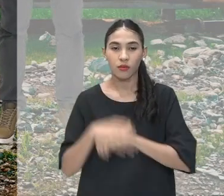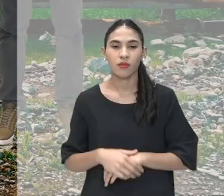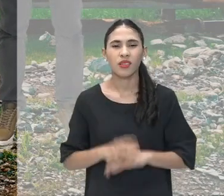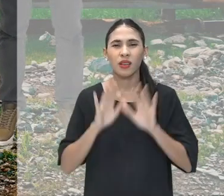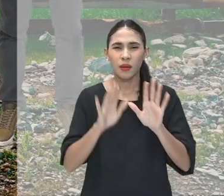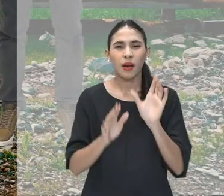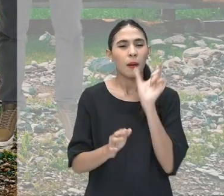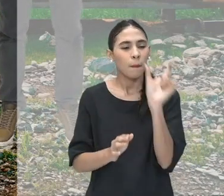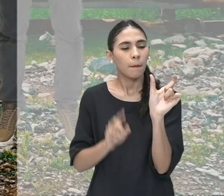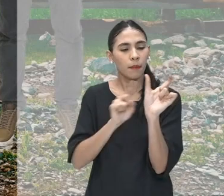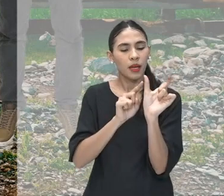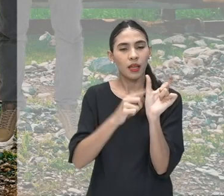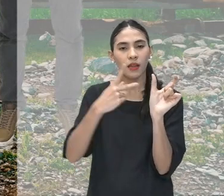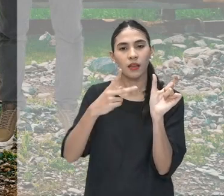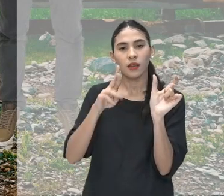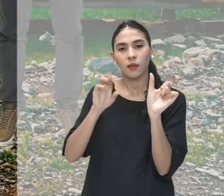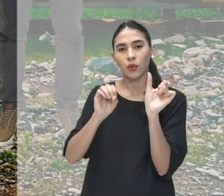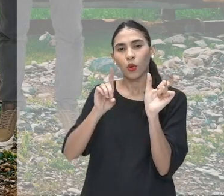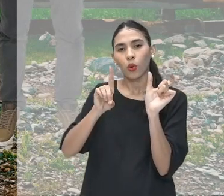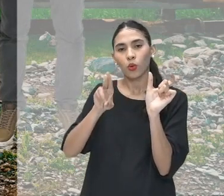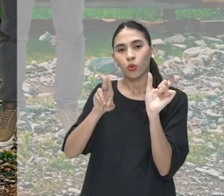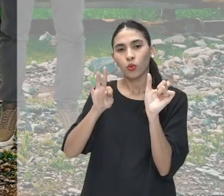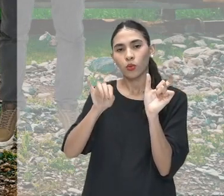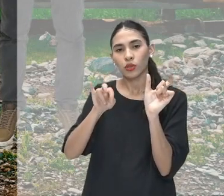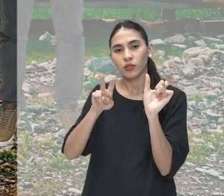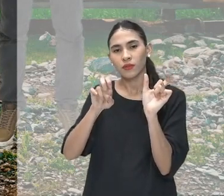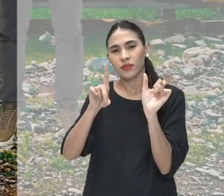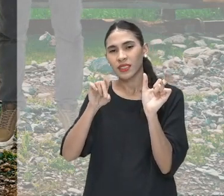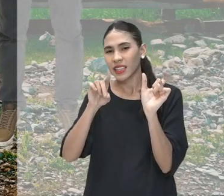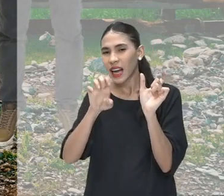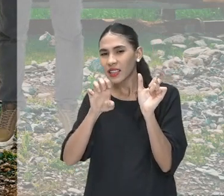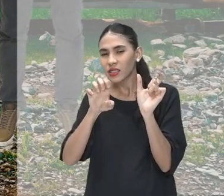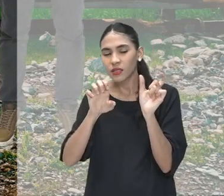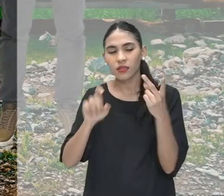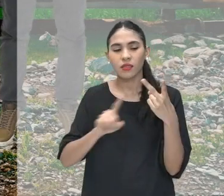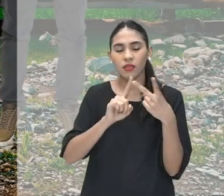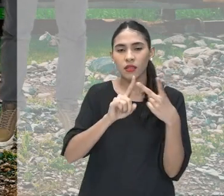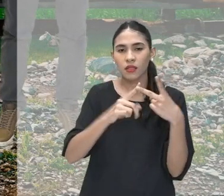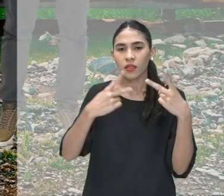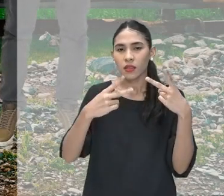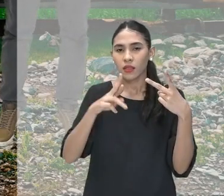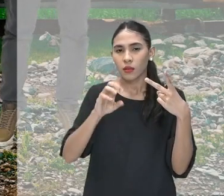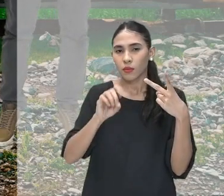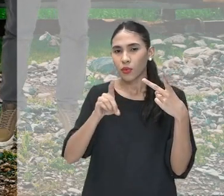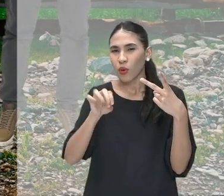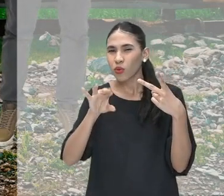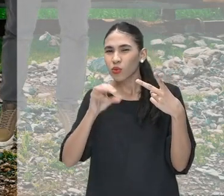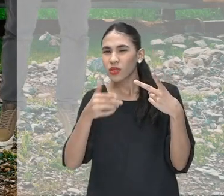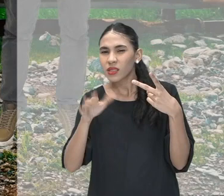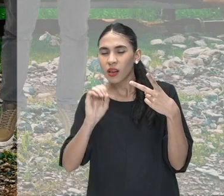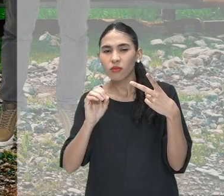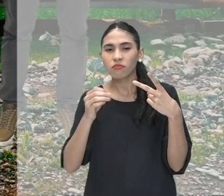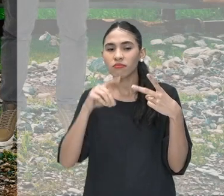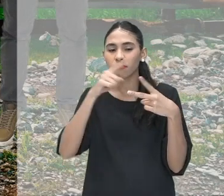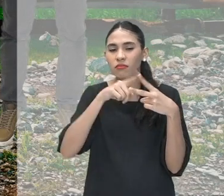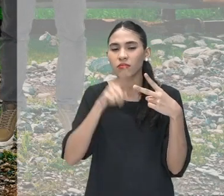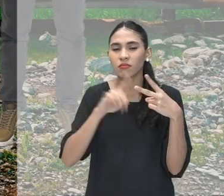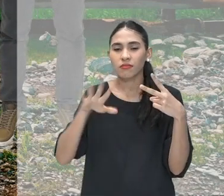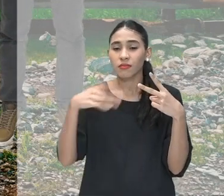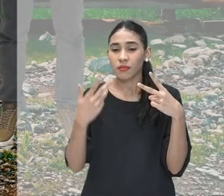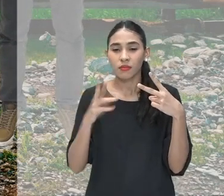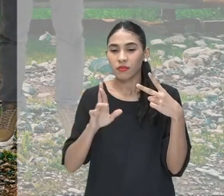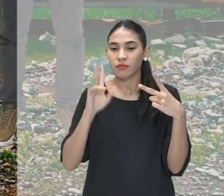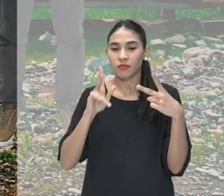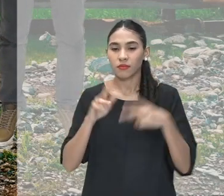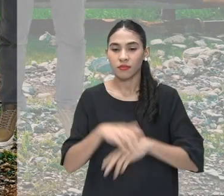que eu não entendi. Produtividade. Tem diferença entre produtividade e produção? Tem